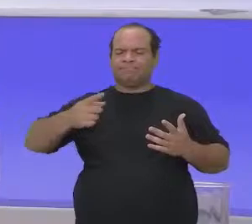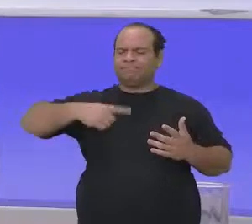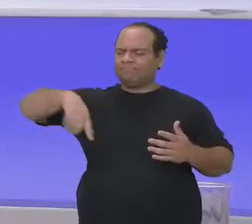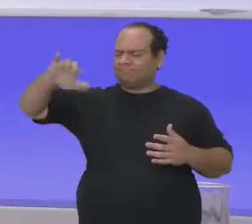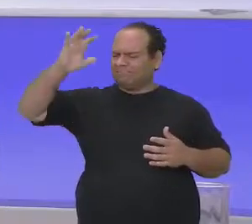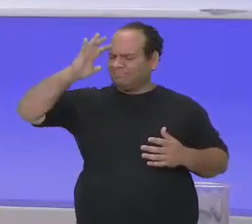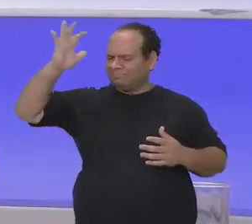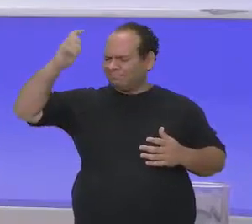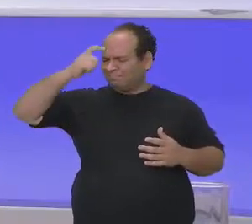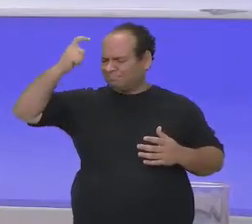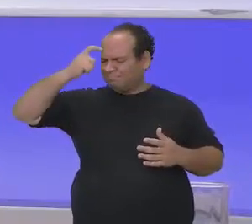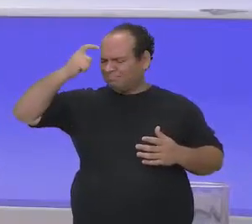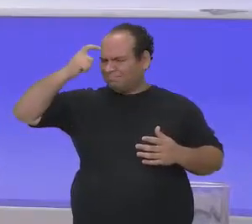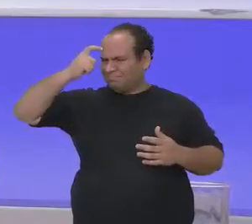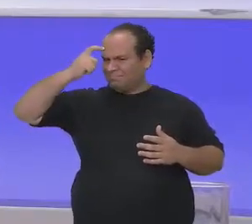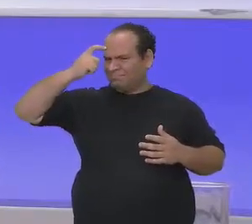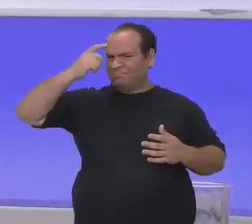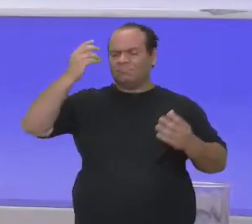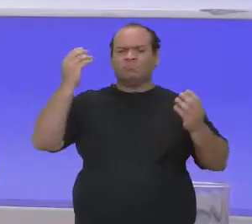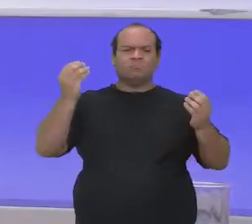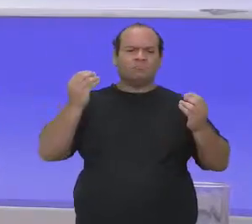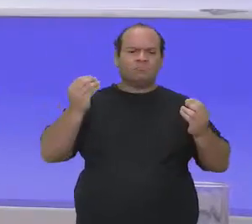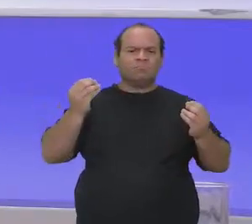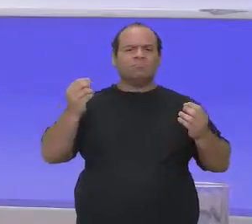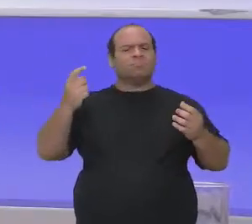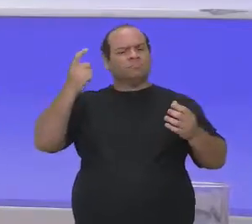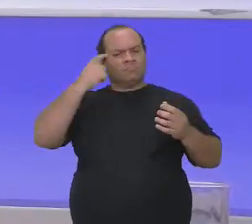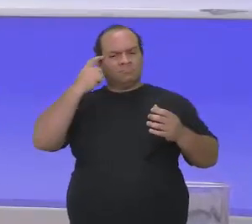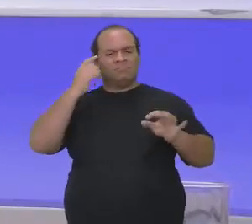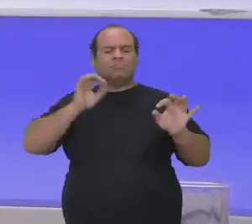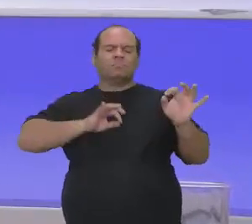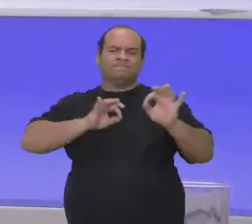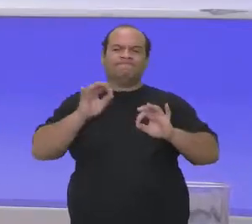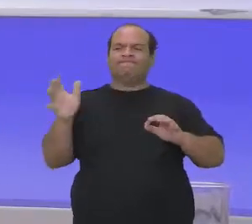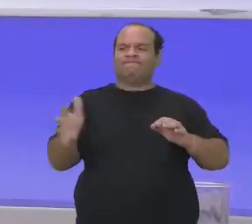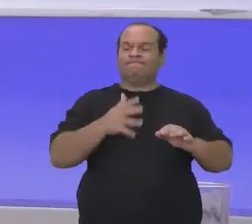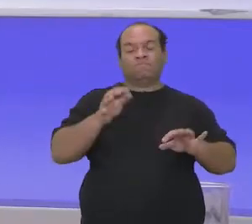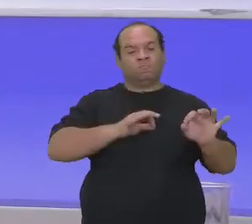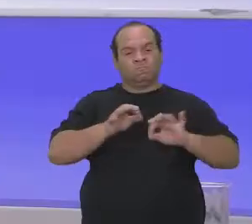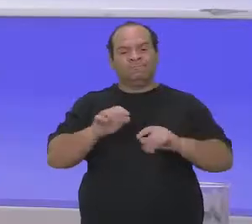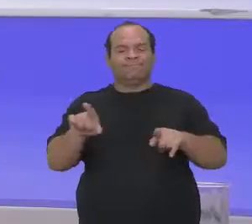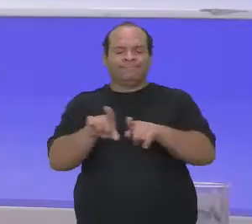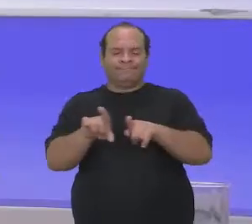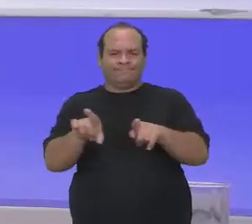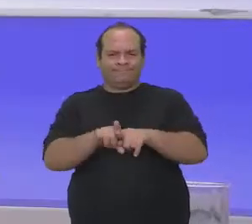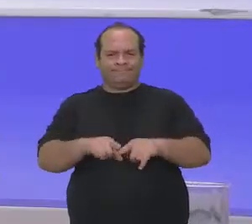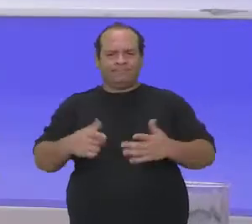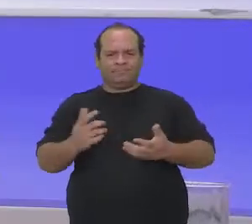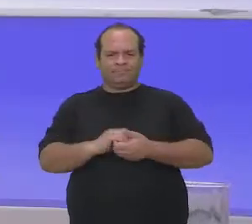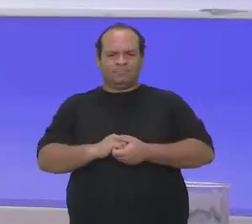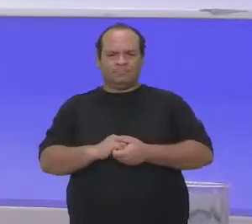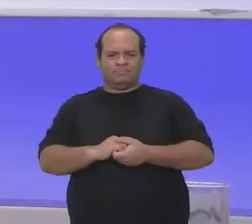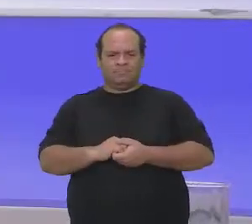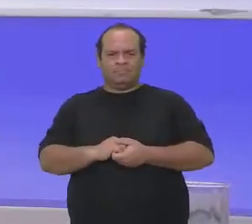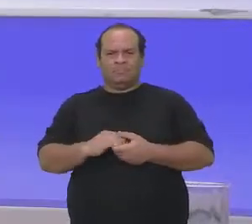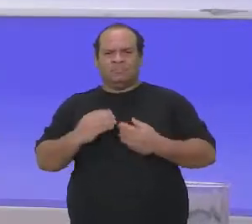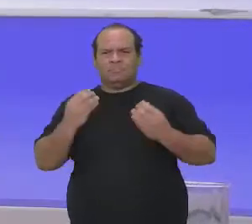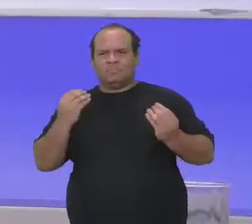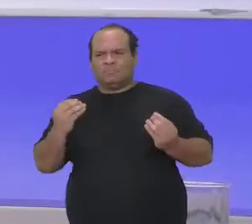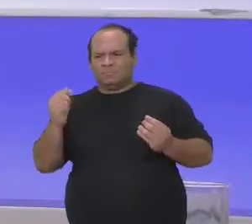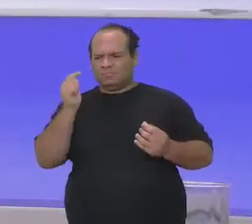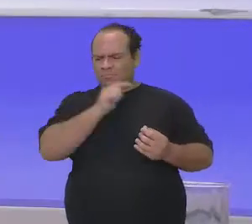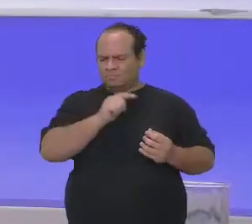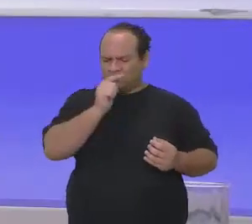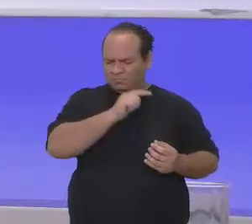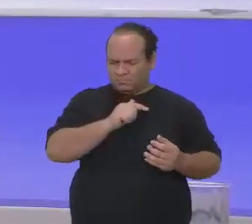pensa em desenvolvimento sustentável, a gente está pensando desde as cadeias de produções. Então, desde como eu chego